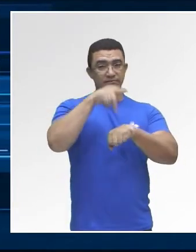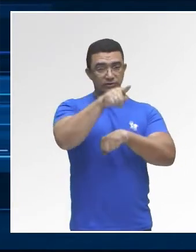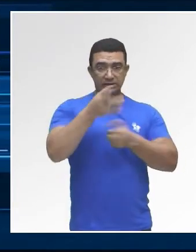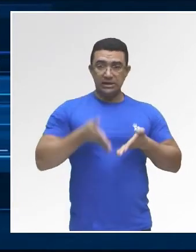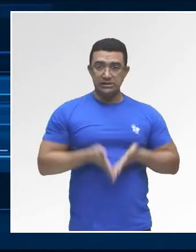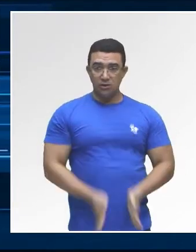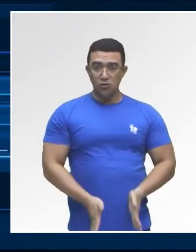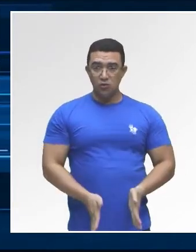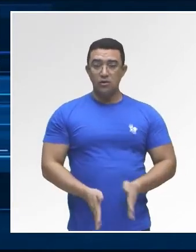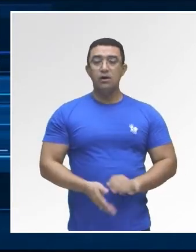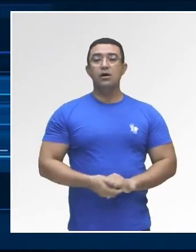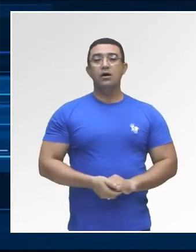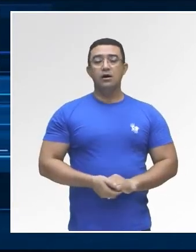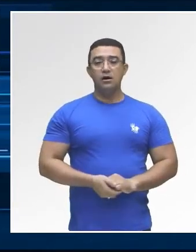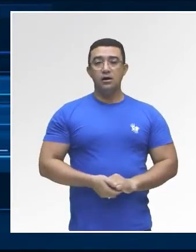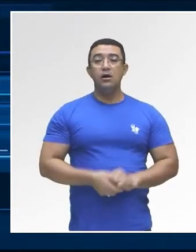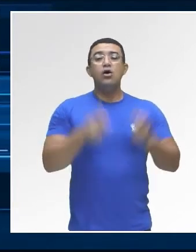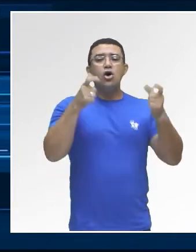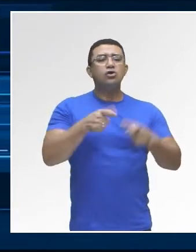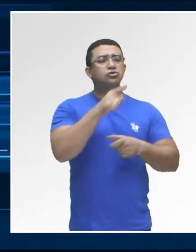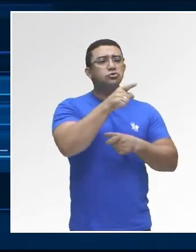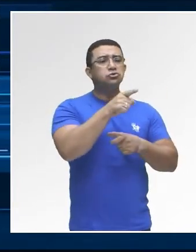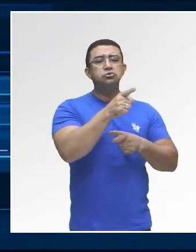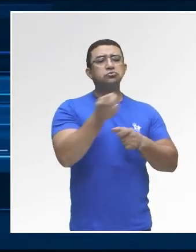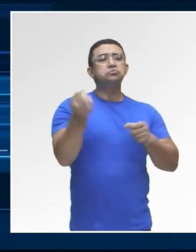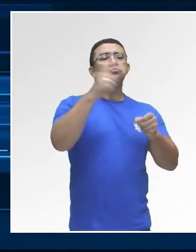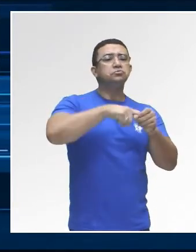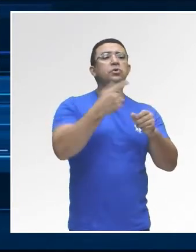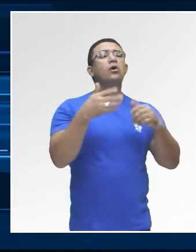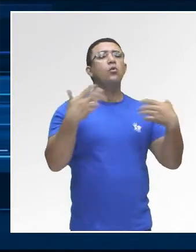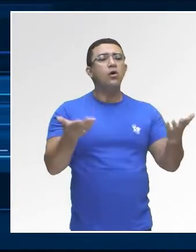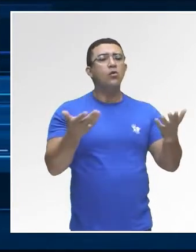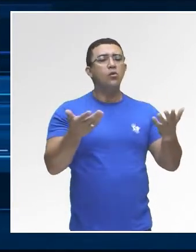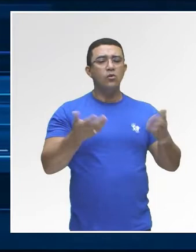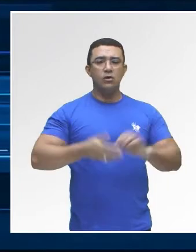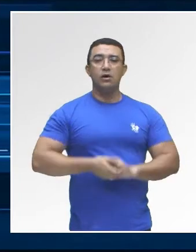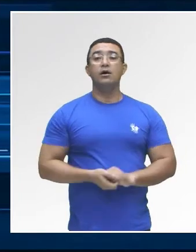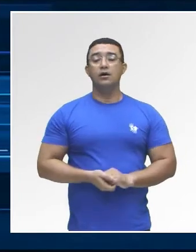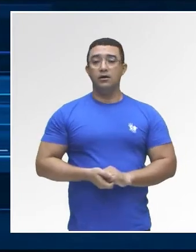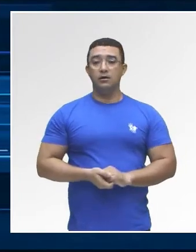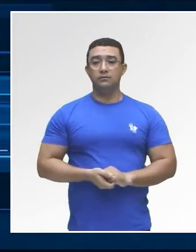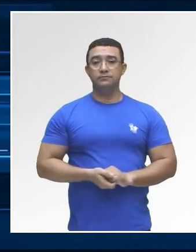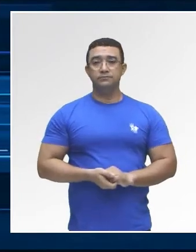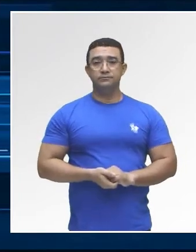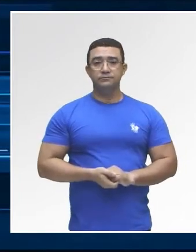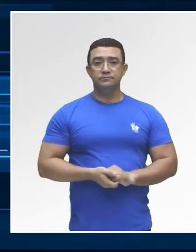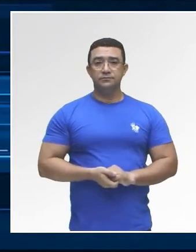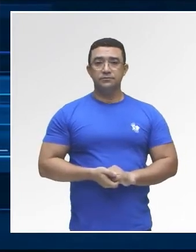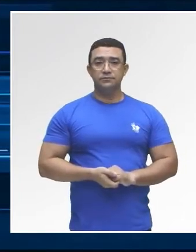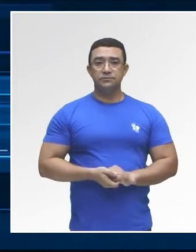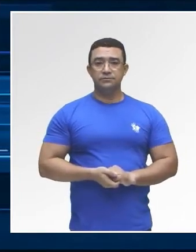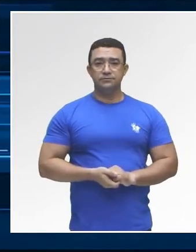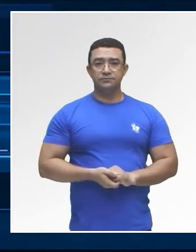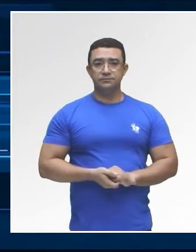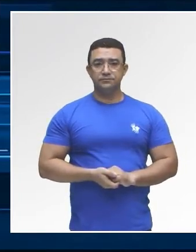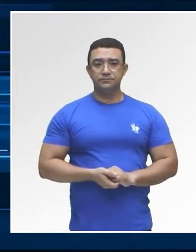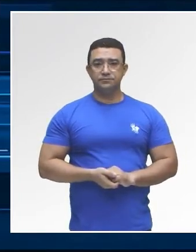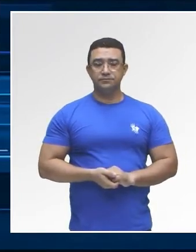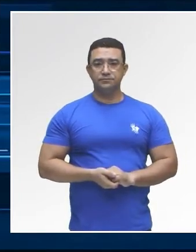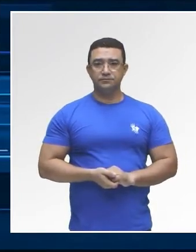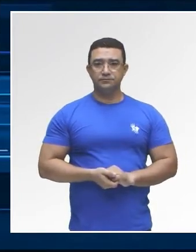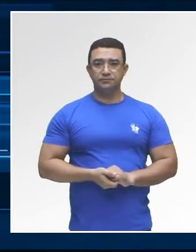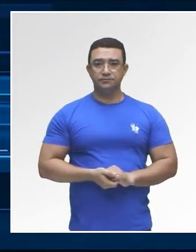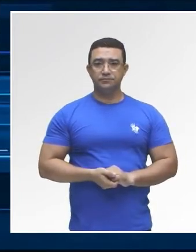origem? De onde você é? Então, você tem 2 formas de perguntar. Where do you come from? Or where are you